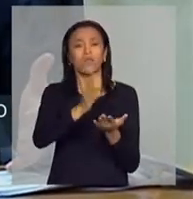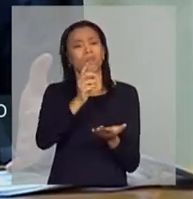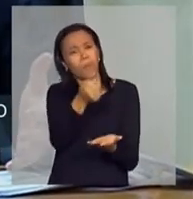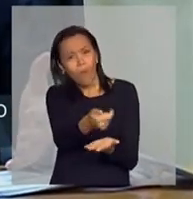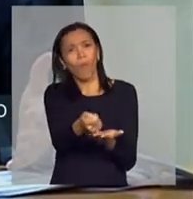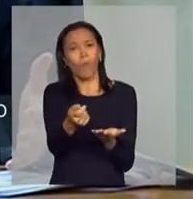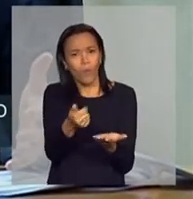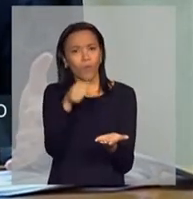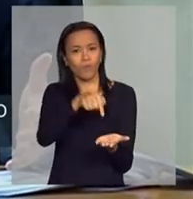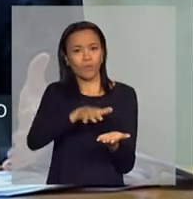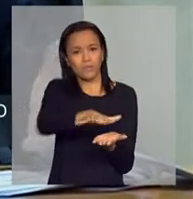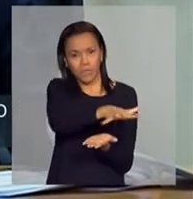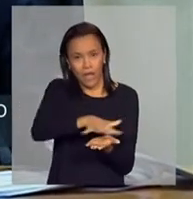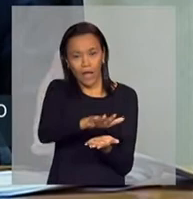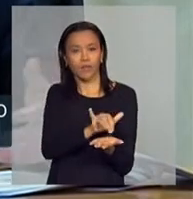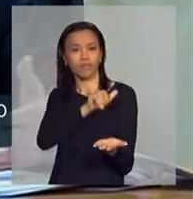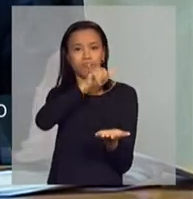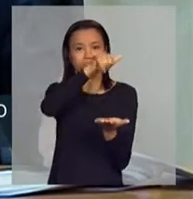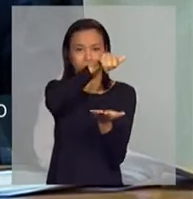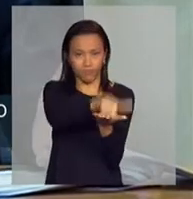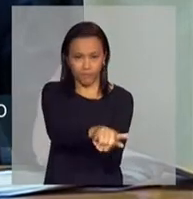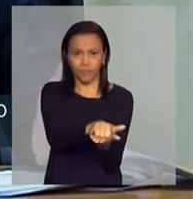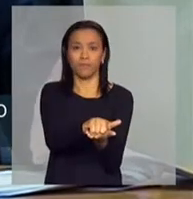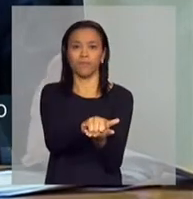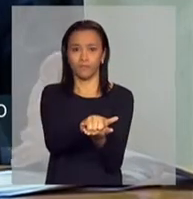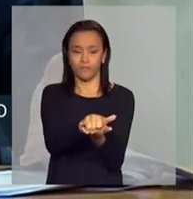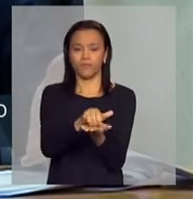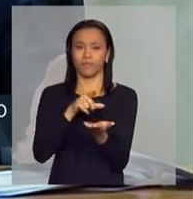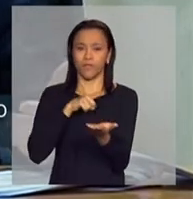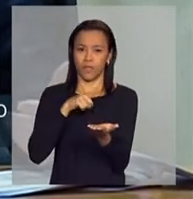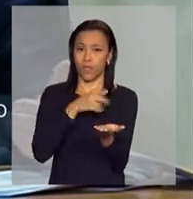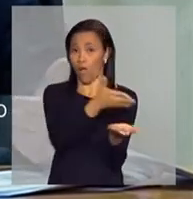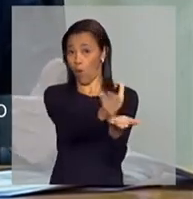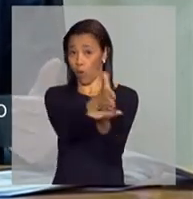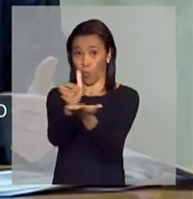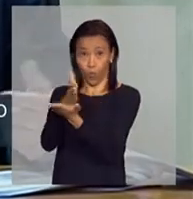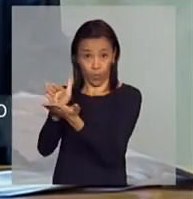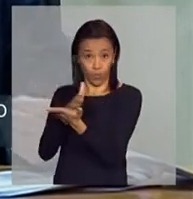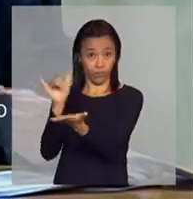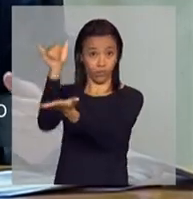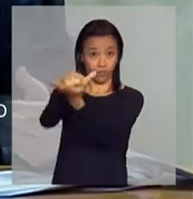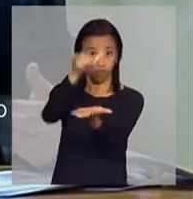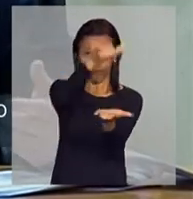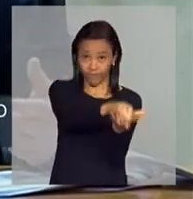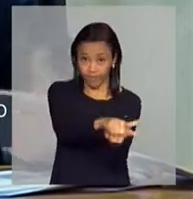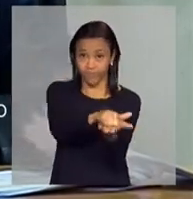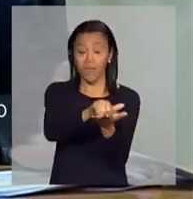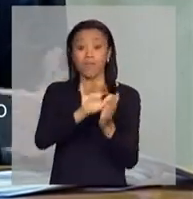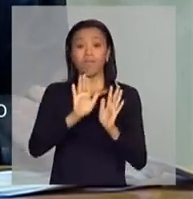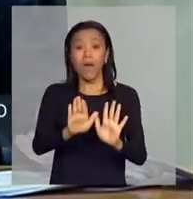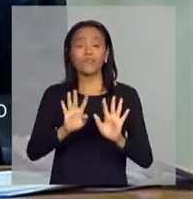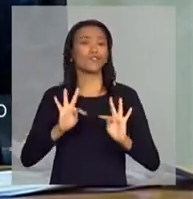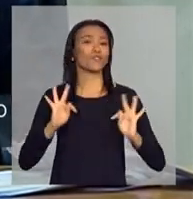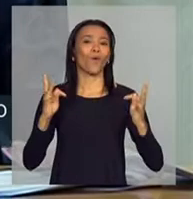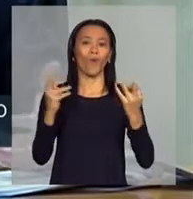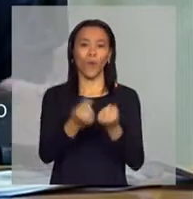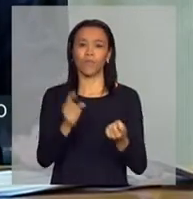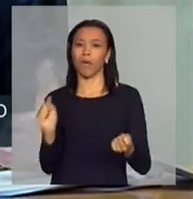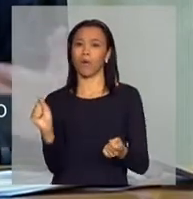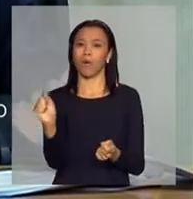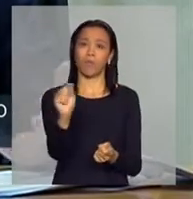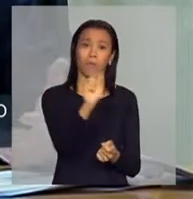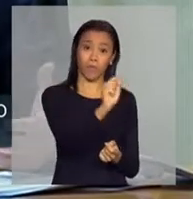concessões do setor aéreo mas nós usuário pouco alguns aeroportos né mais todas as demais